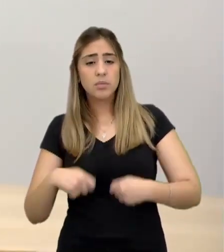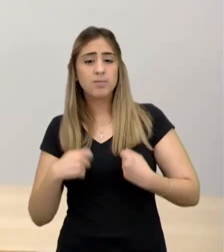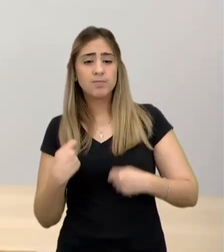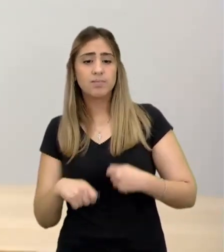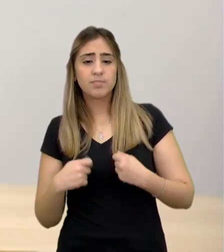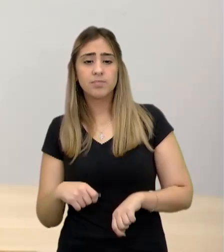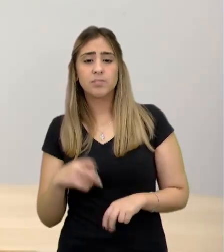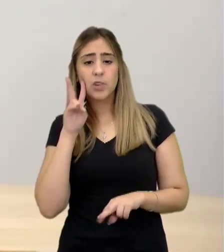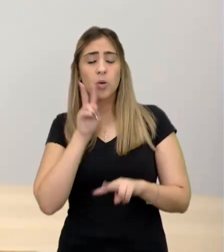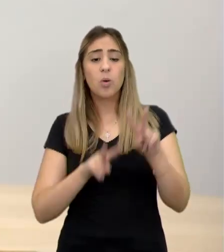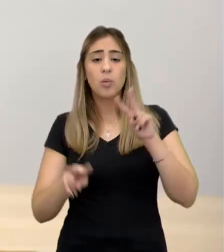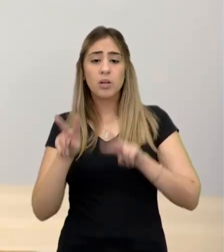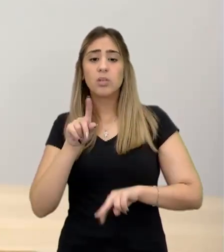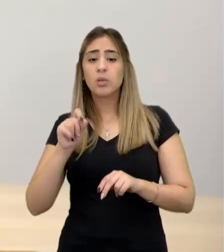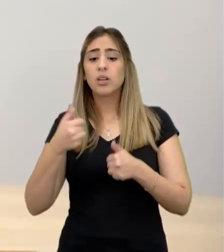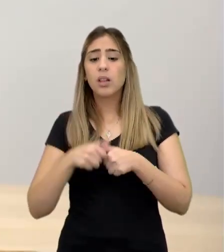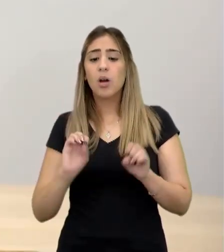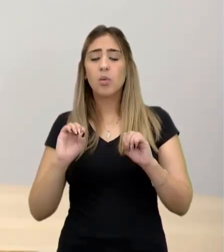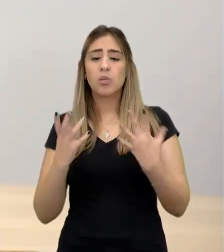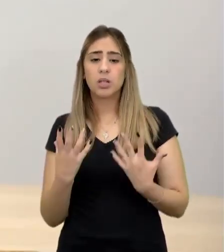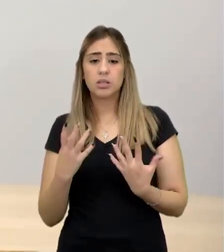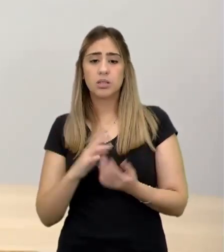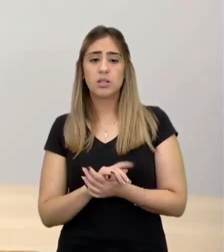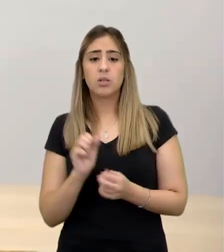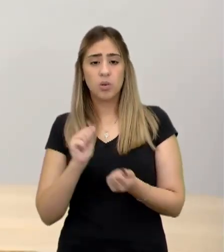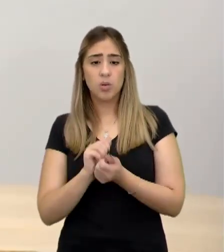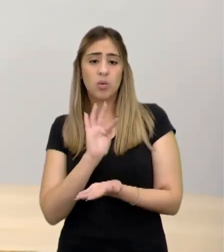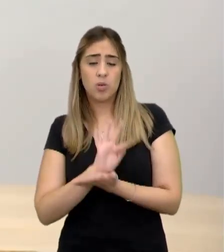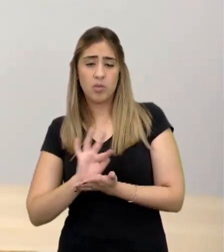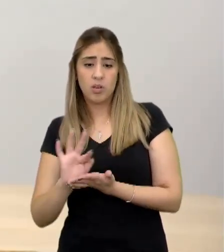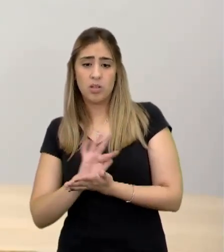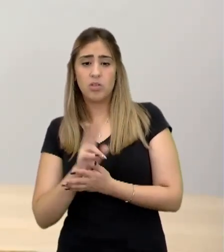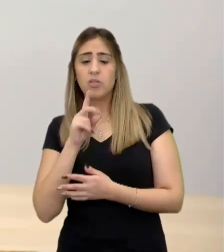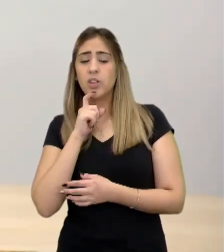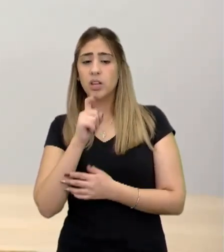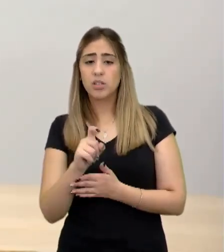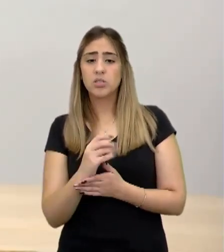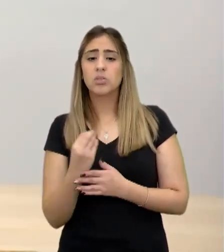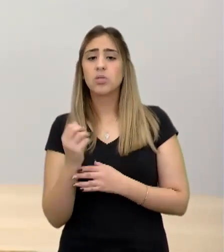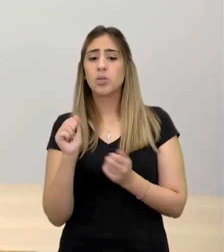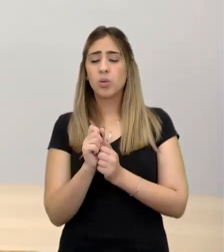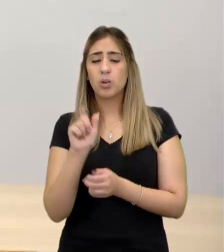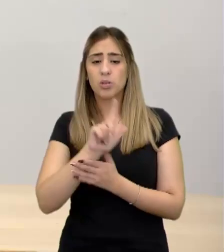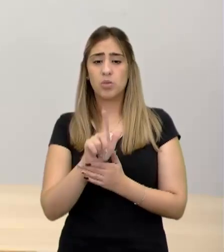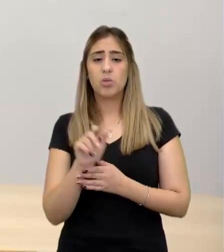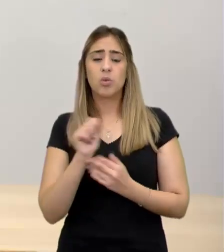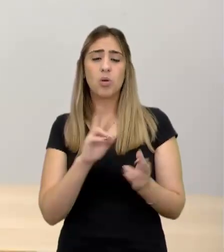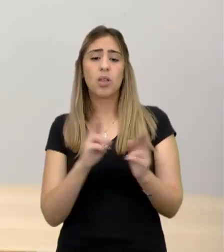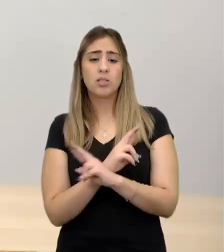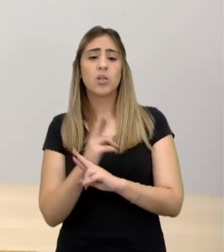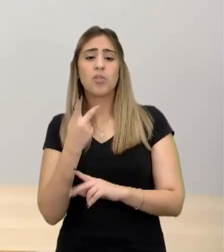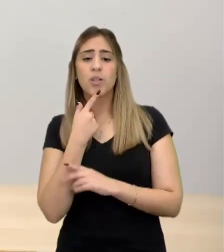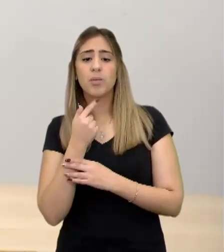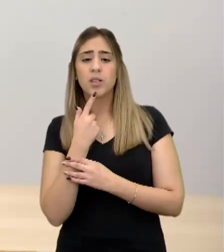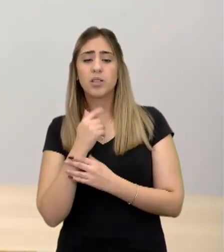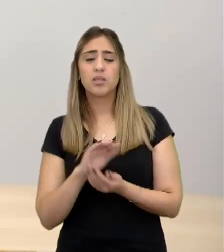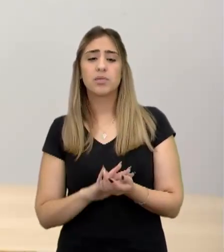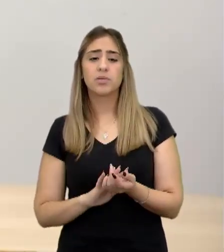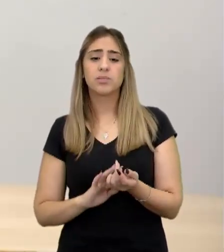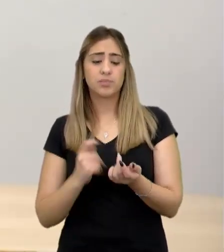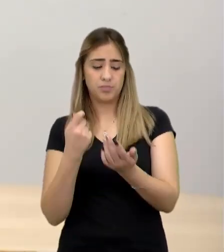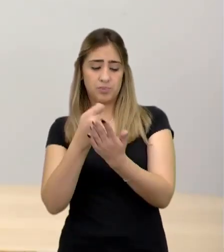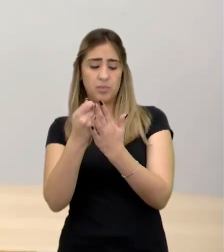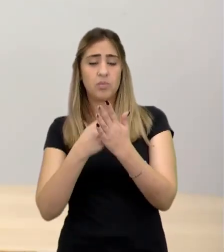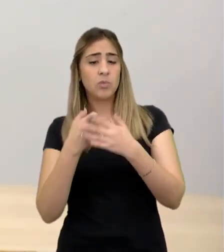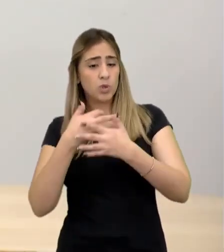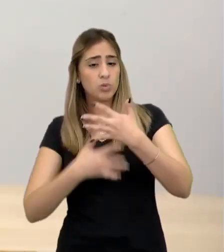que observar o que está acontecendo com a função verde e com a azul em relação à vermelha. E escrever